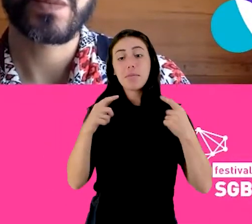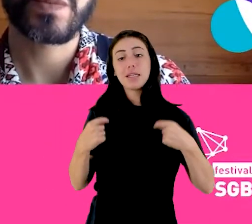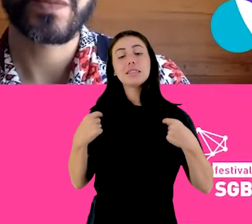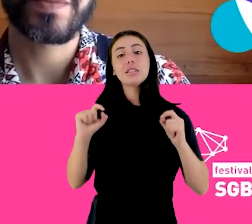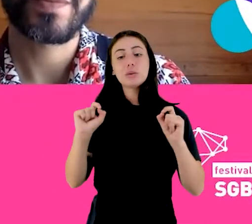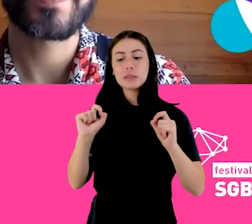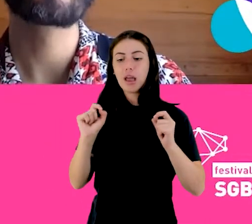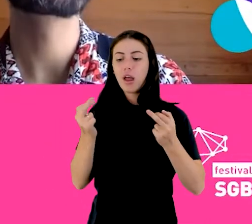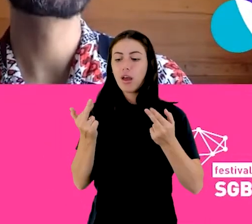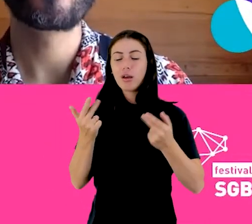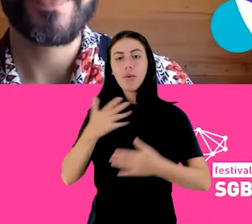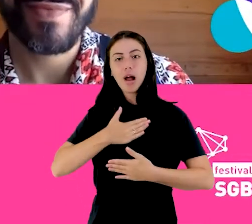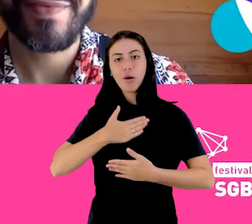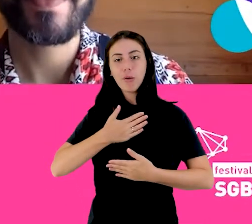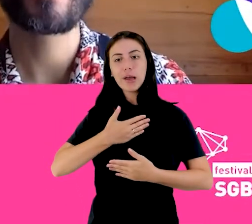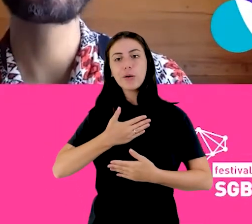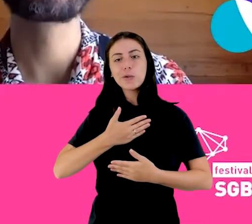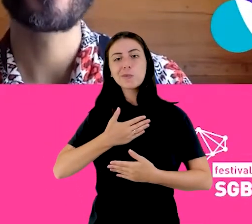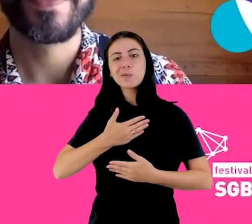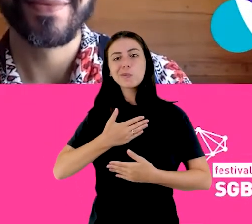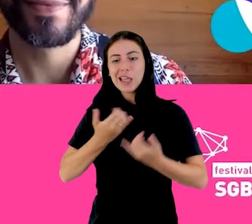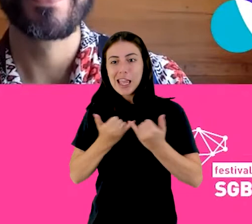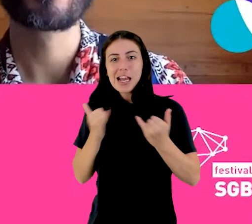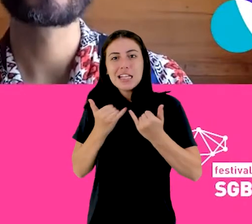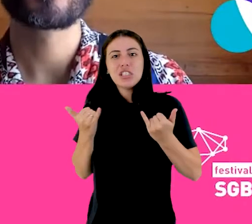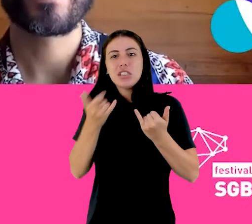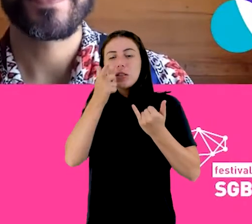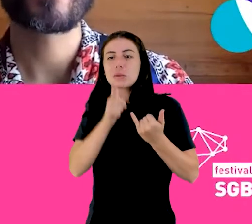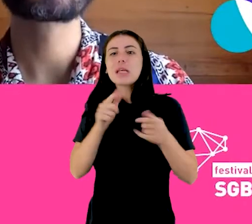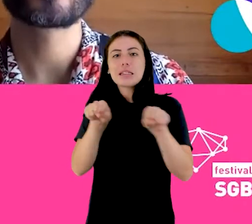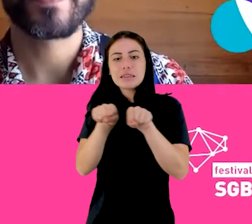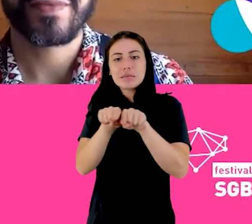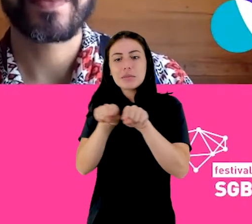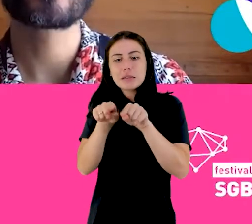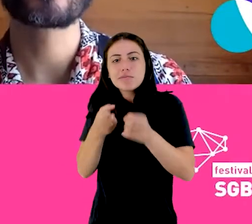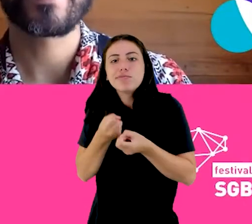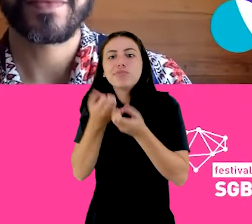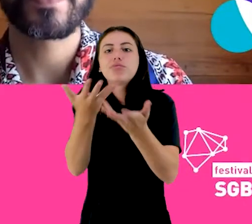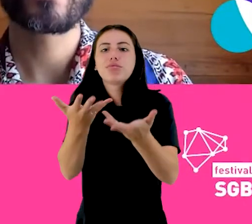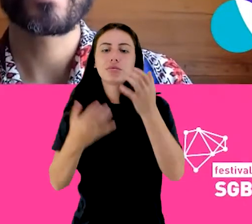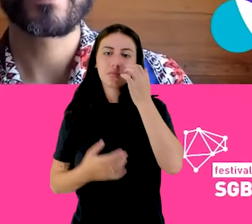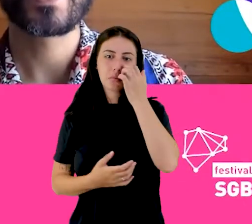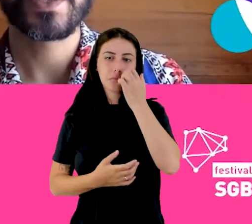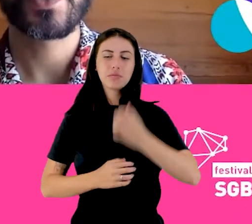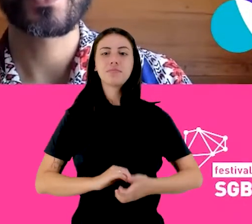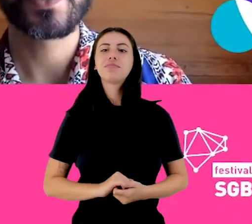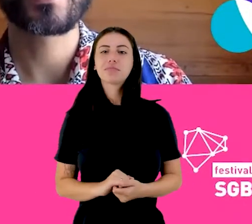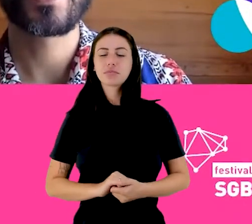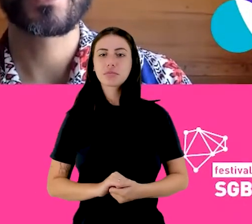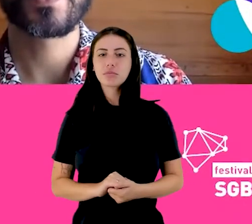rituais, assim, de beleza, aqui, e para segurar a onda, saca? Porque é um